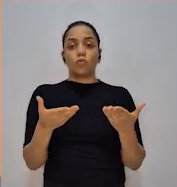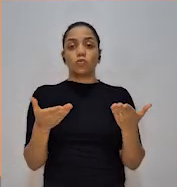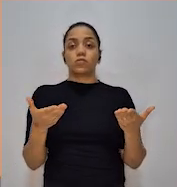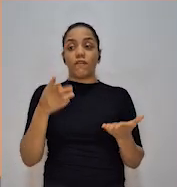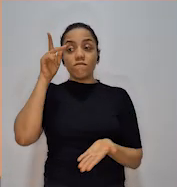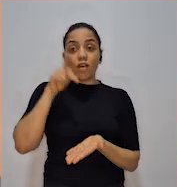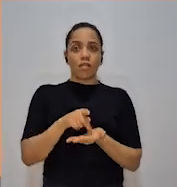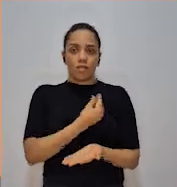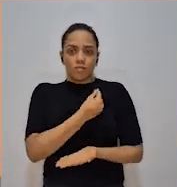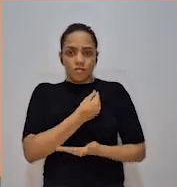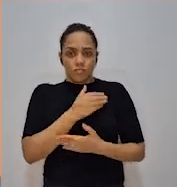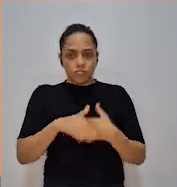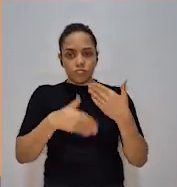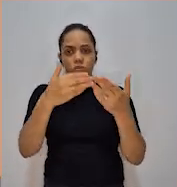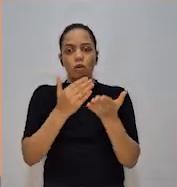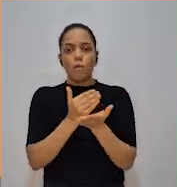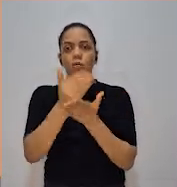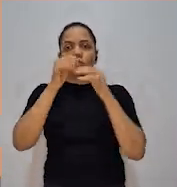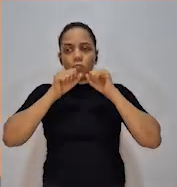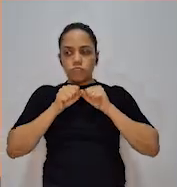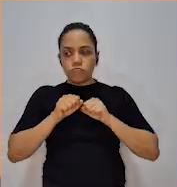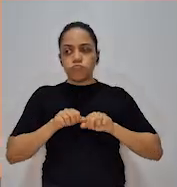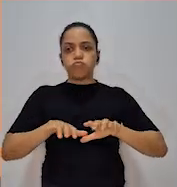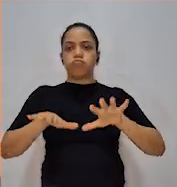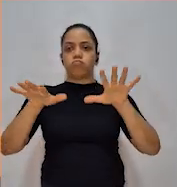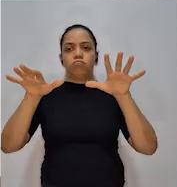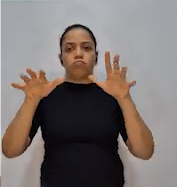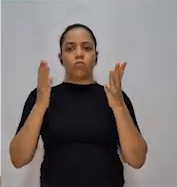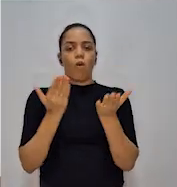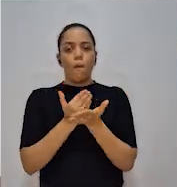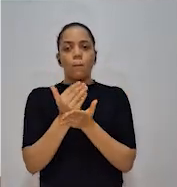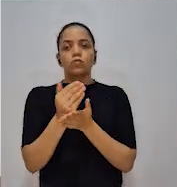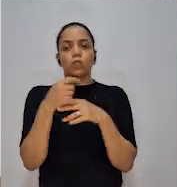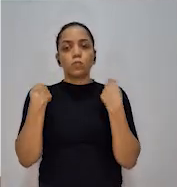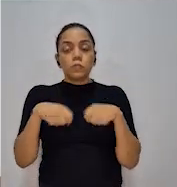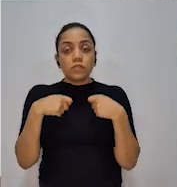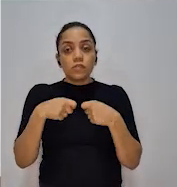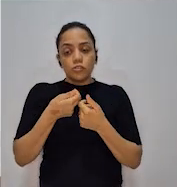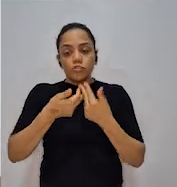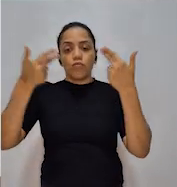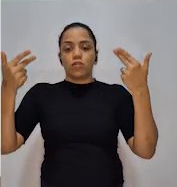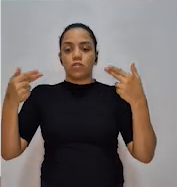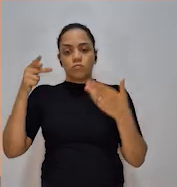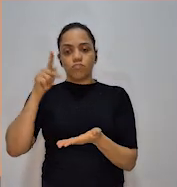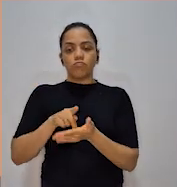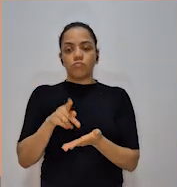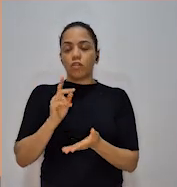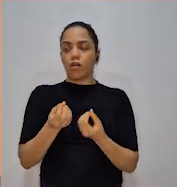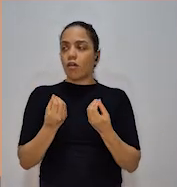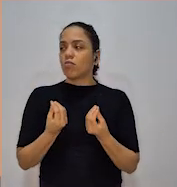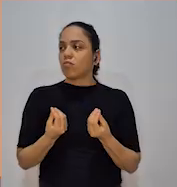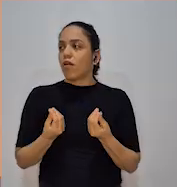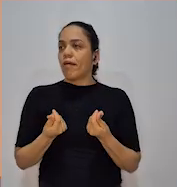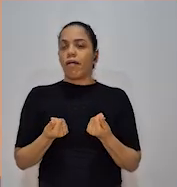real e concreto, aonde essa expansão, onde essa necessidade se dá de maneira muito concreta, né? Então, eu vejo isso como